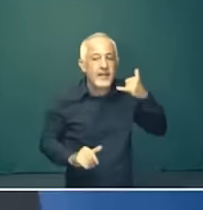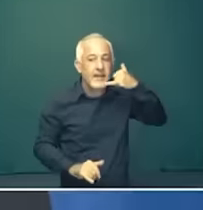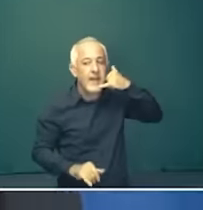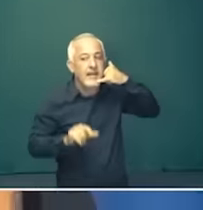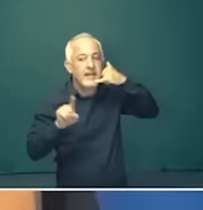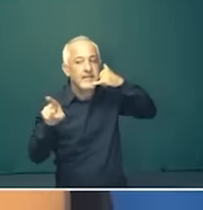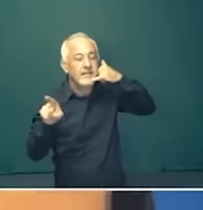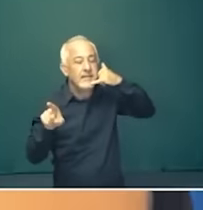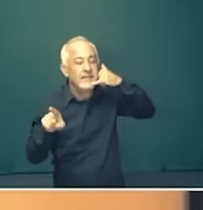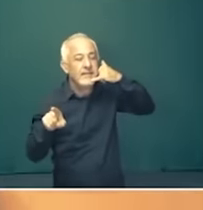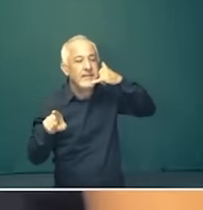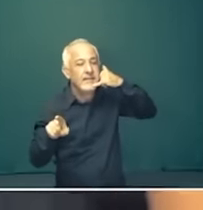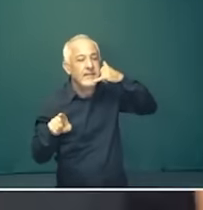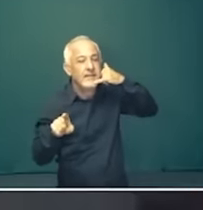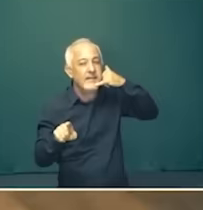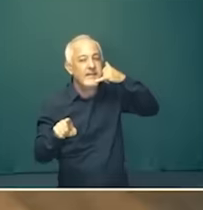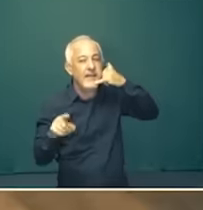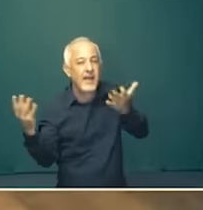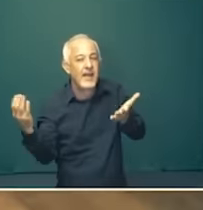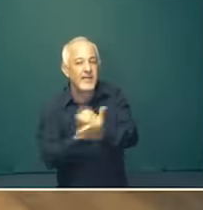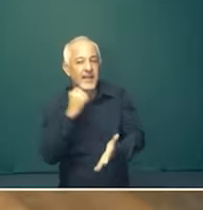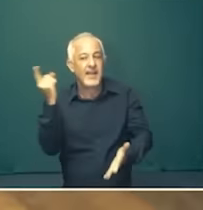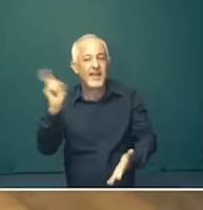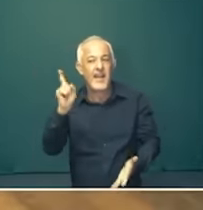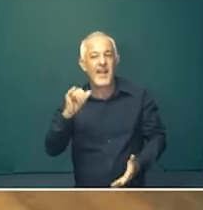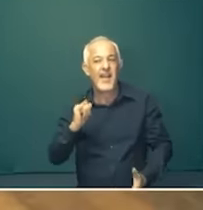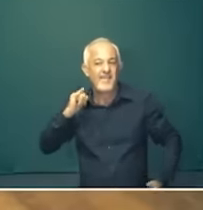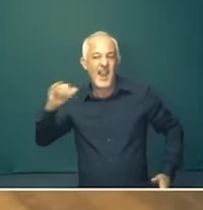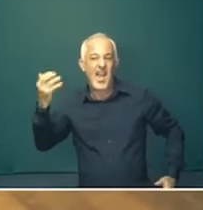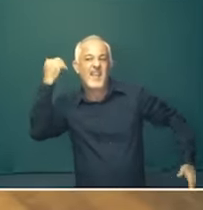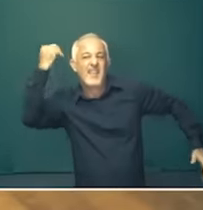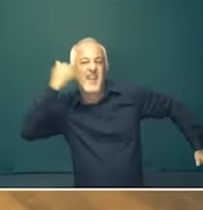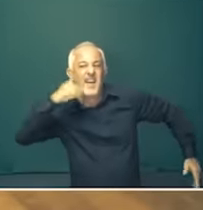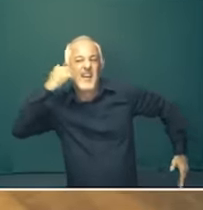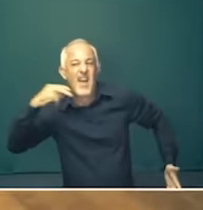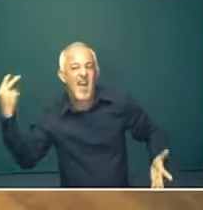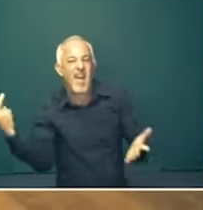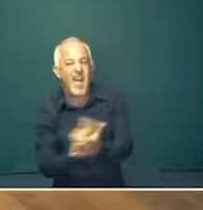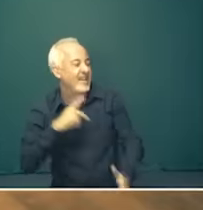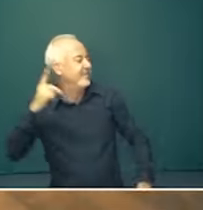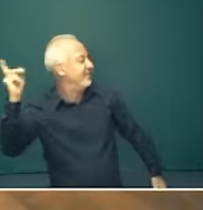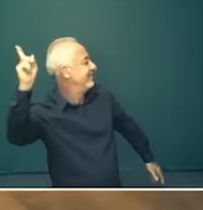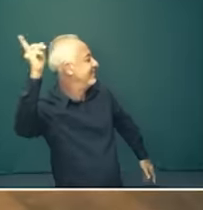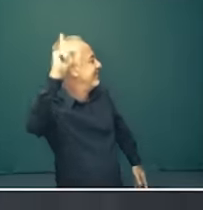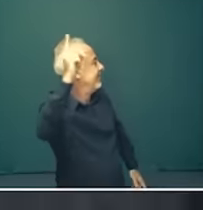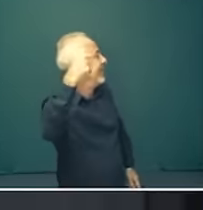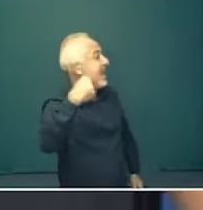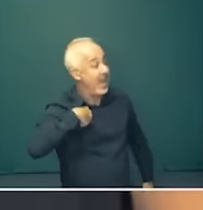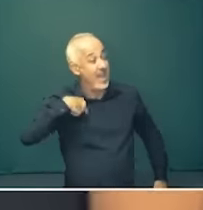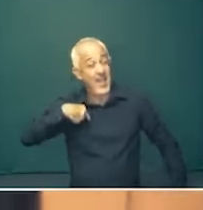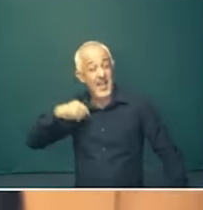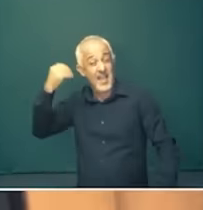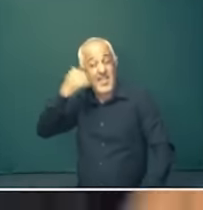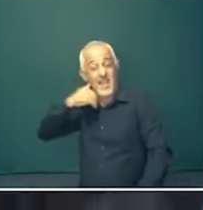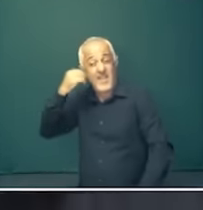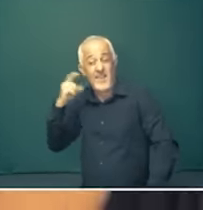pra você, mas não é pra te pegar, é pra te dizer: assim não vai, não vai. Será que eu sou